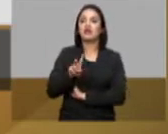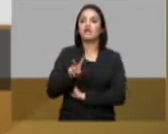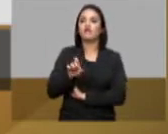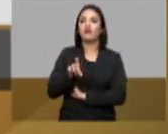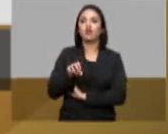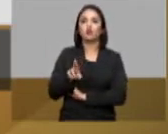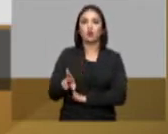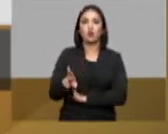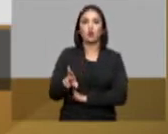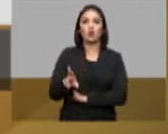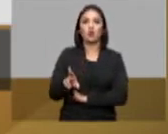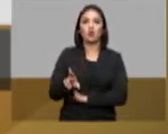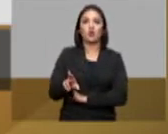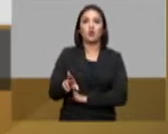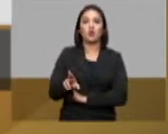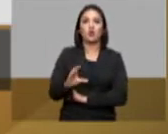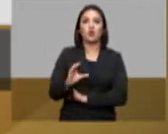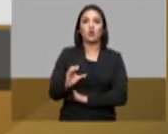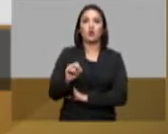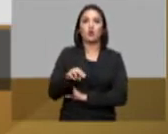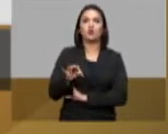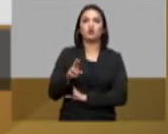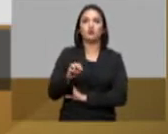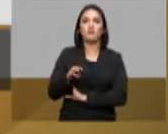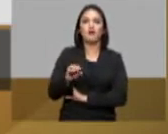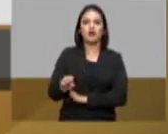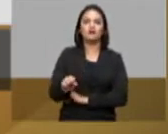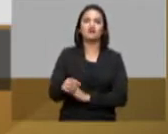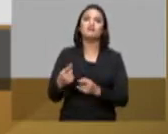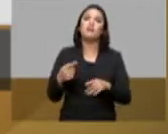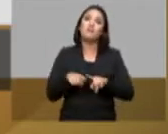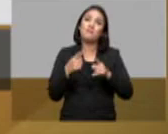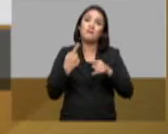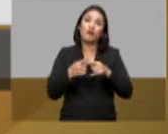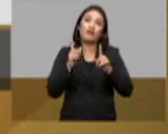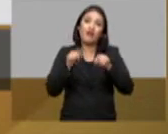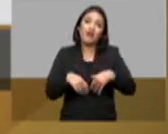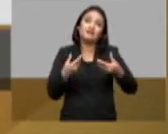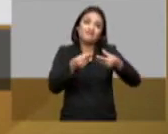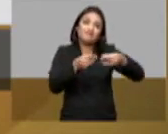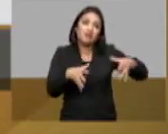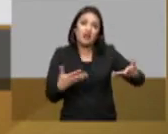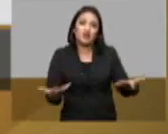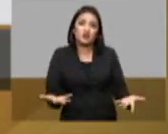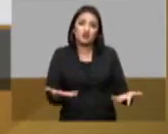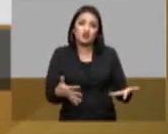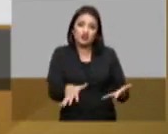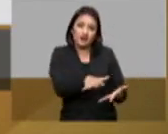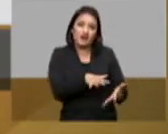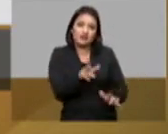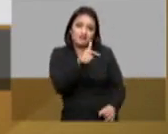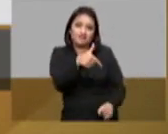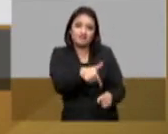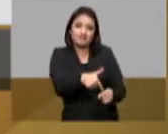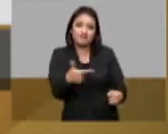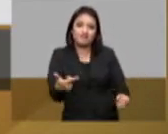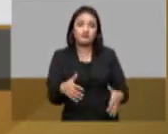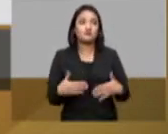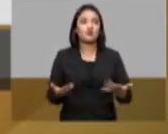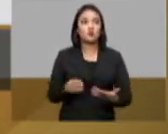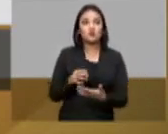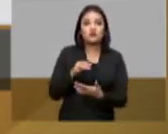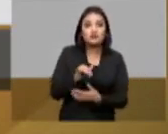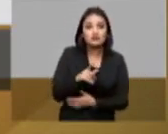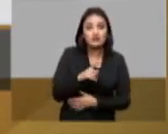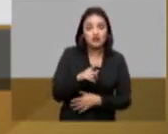que essa figura é extremamente danosa ao mercado de combustíveis. Além disso, excelência, caso seja